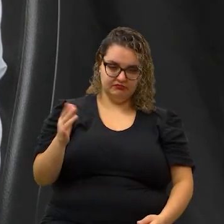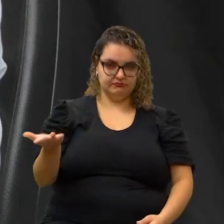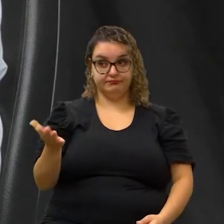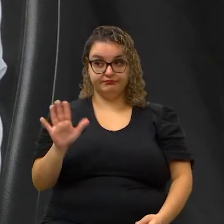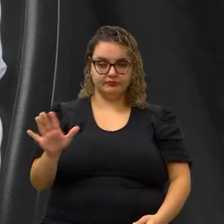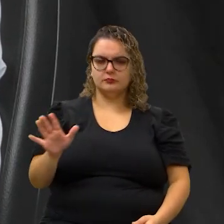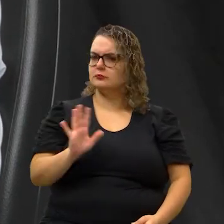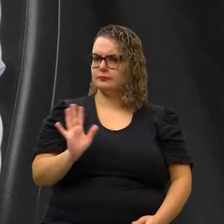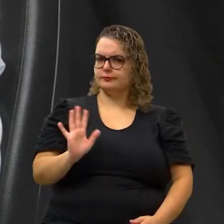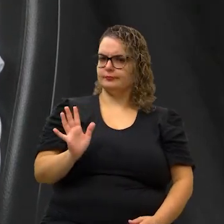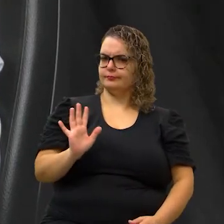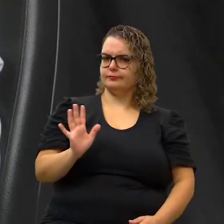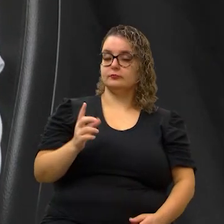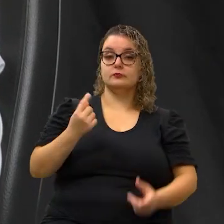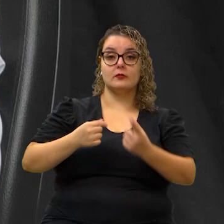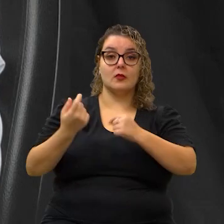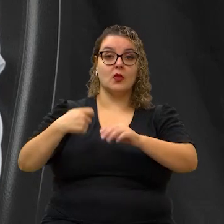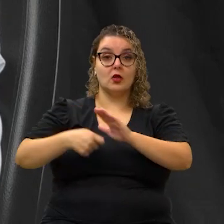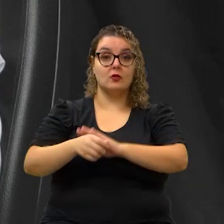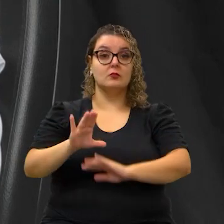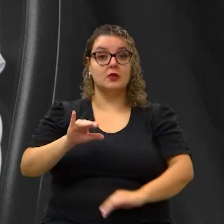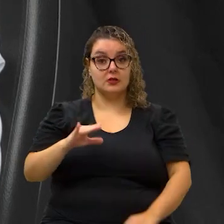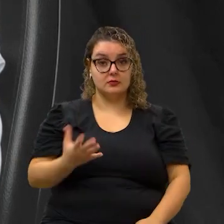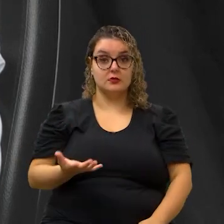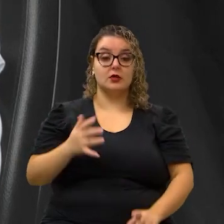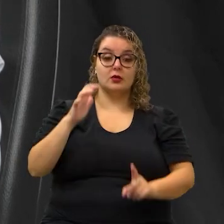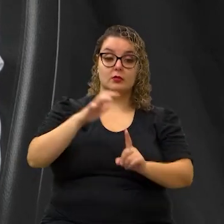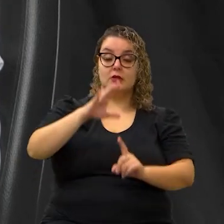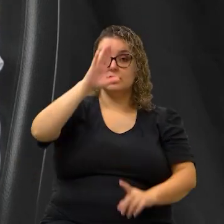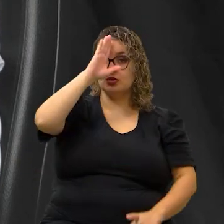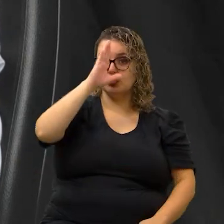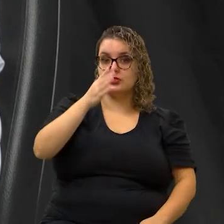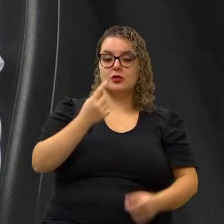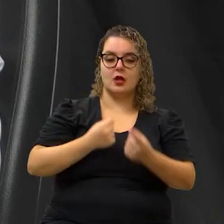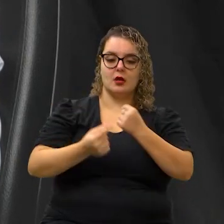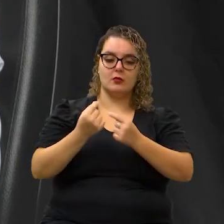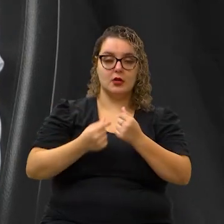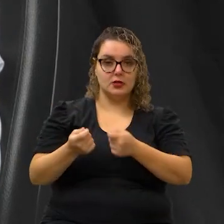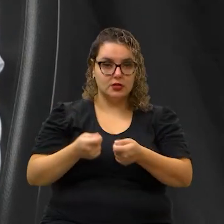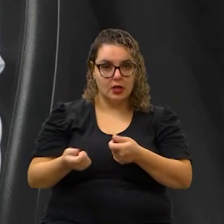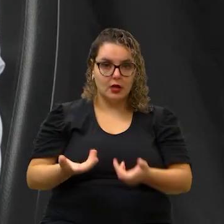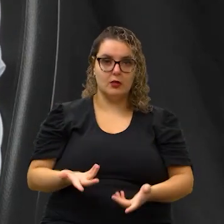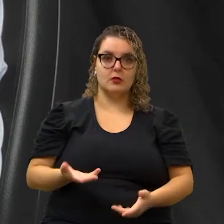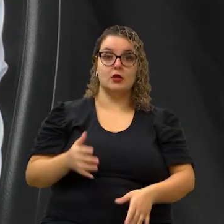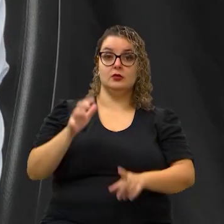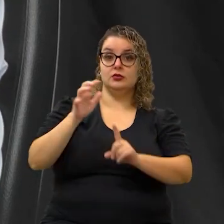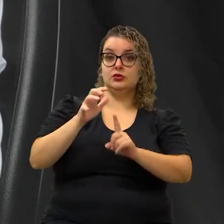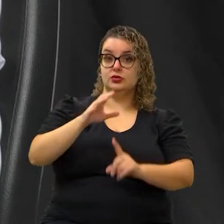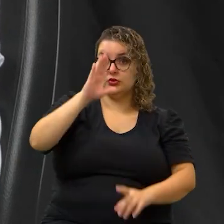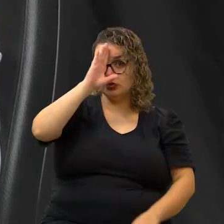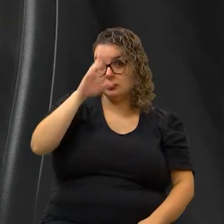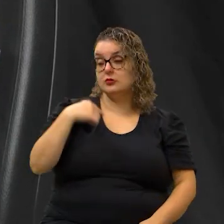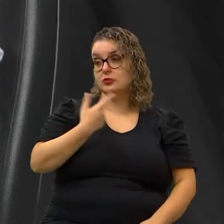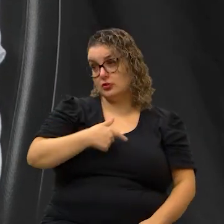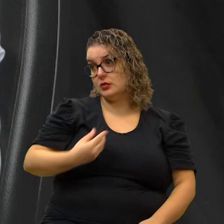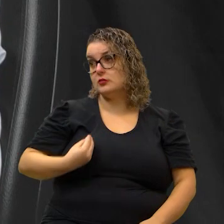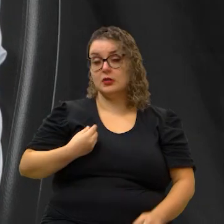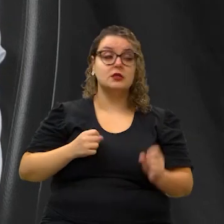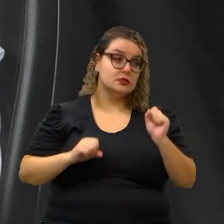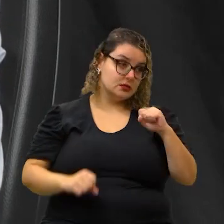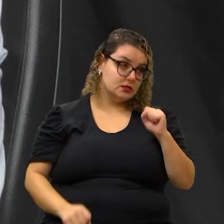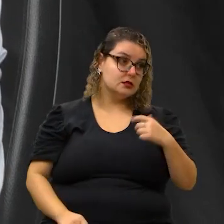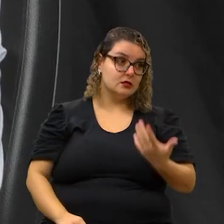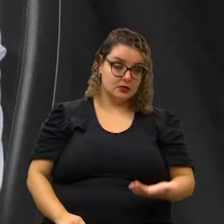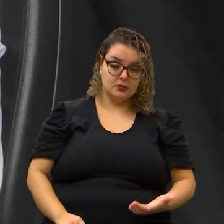para os cientistas, mas não. O investimento na ciência, ele impacta diretamente na economia e ele impacta diretamente na